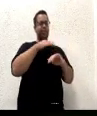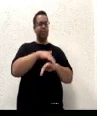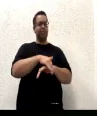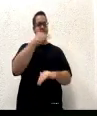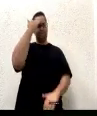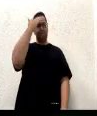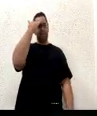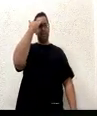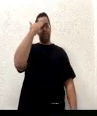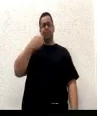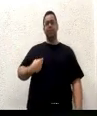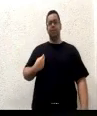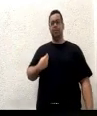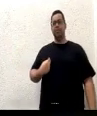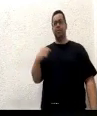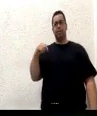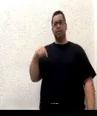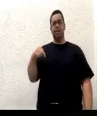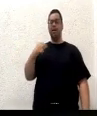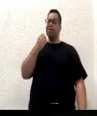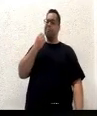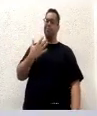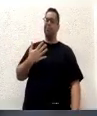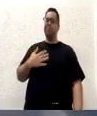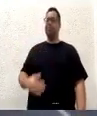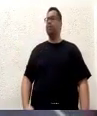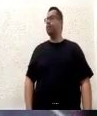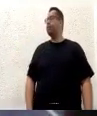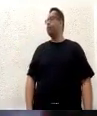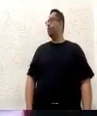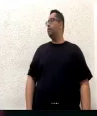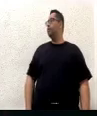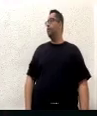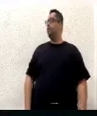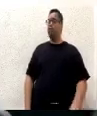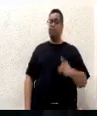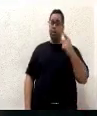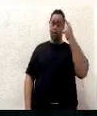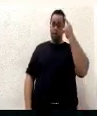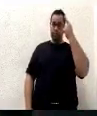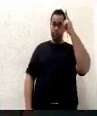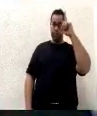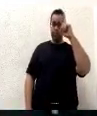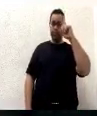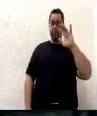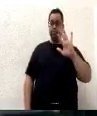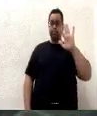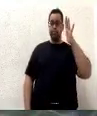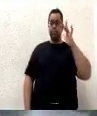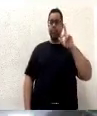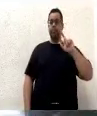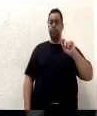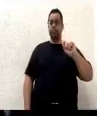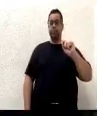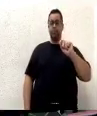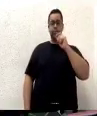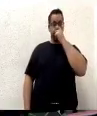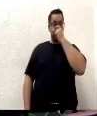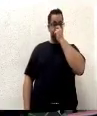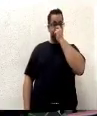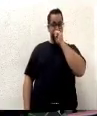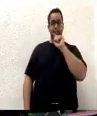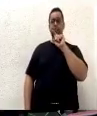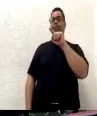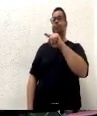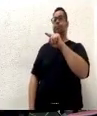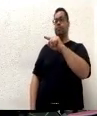esclarecendo todas essas dúvidas. E é muito bom. Sobre essa sua dúvida, na verdade, a gente precisa saber dessa adolescente se ela também não tem